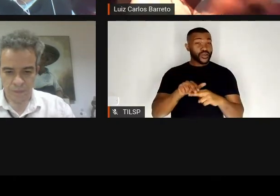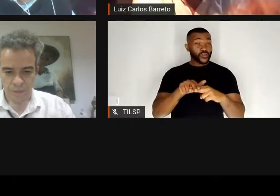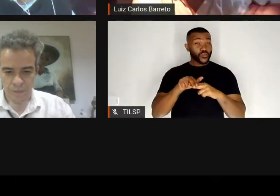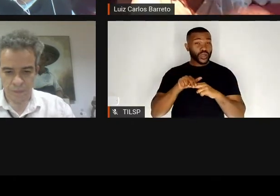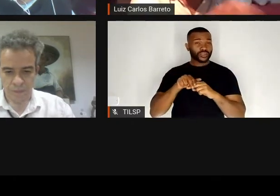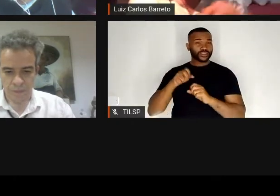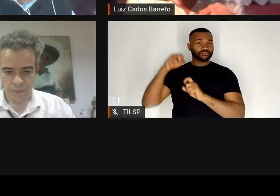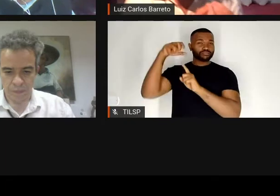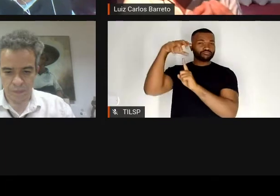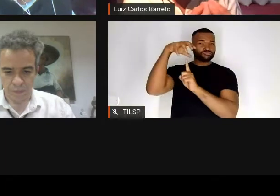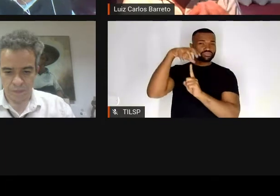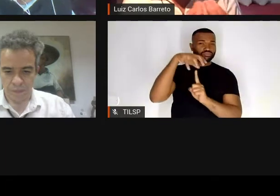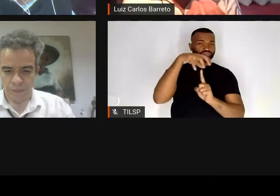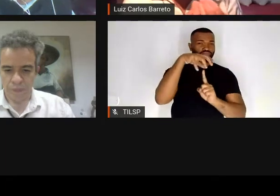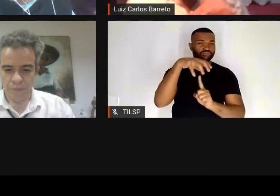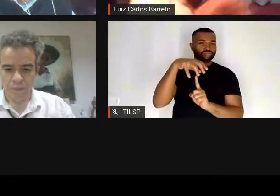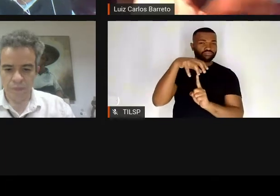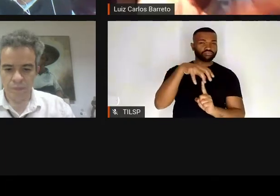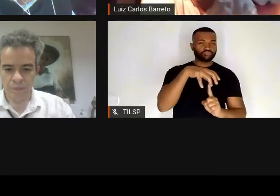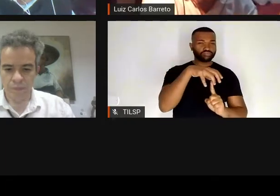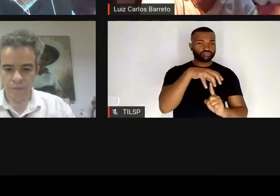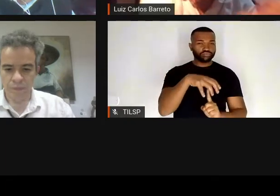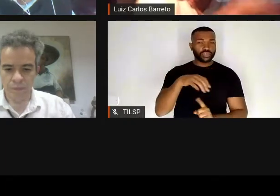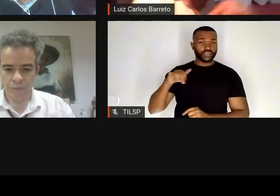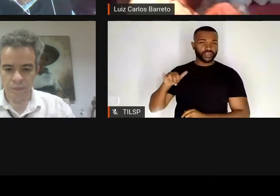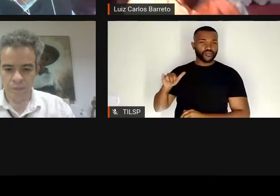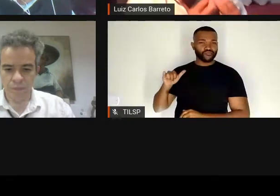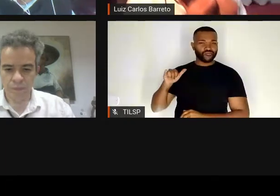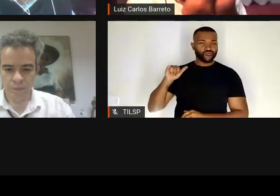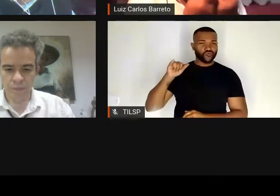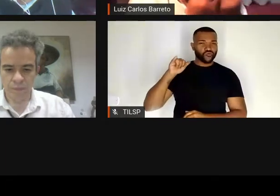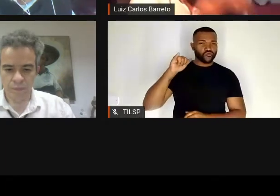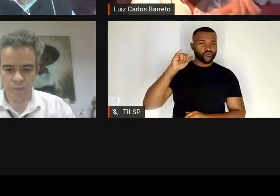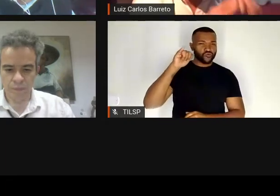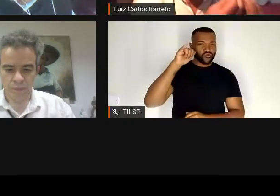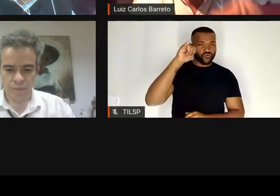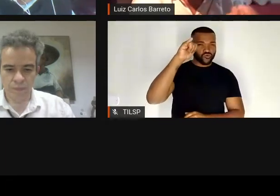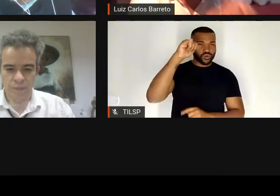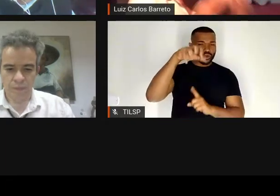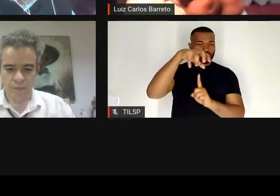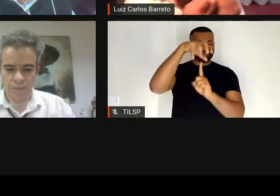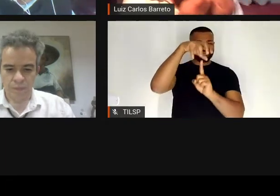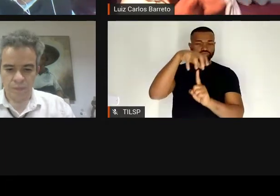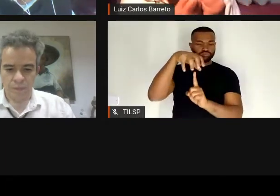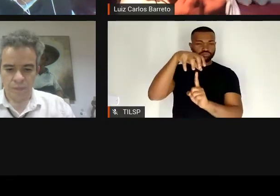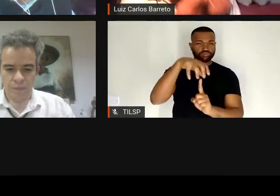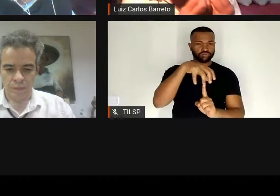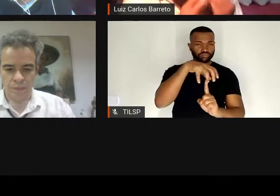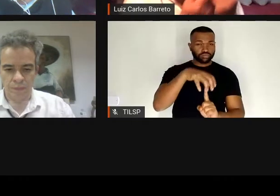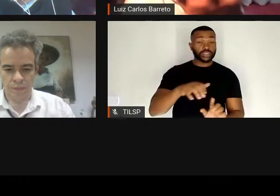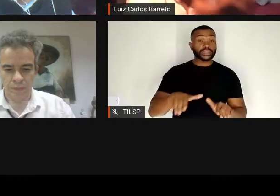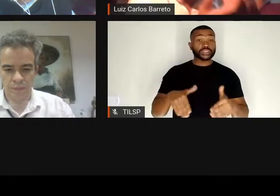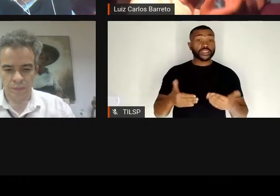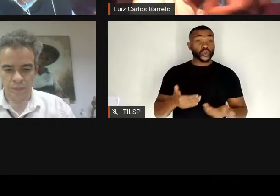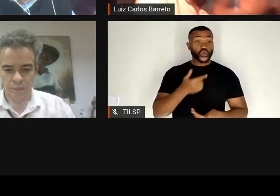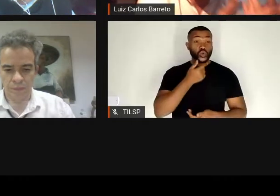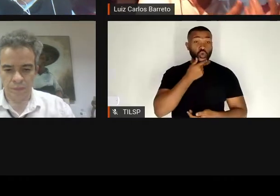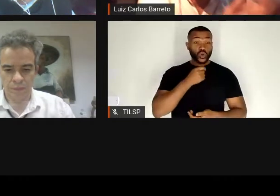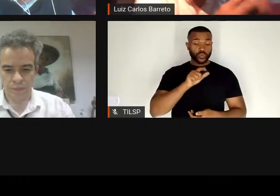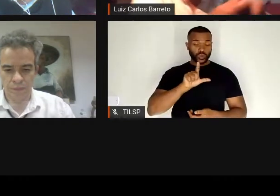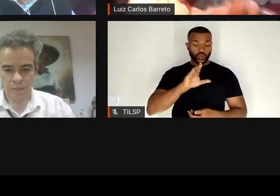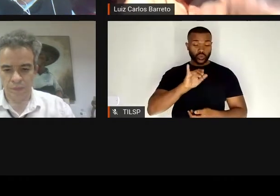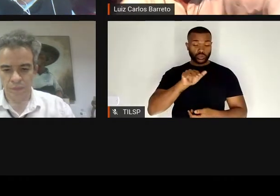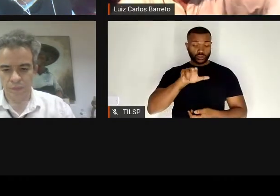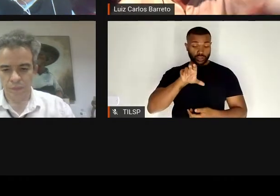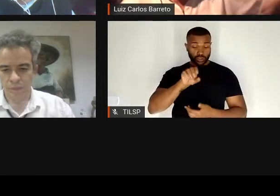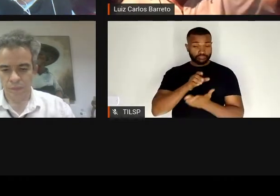da aviação. Foi o caminho da fotografia do Luciano.